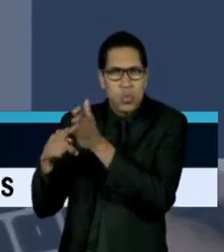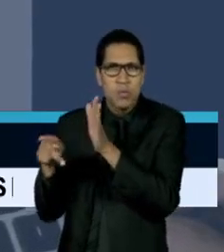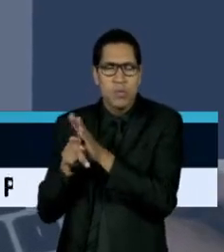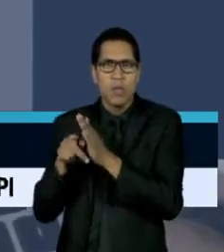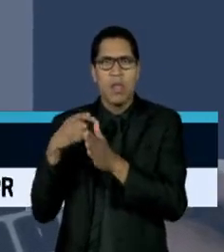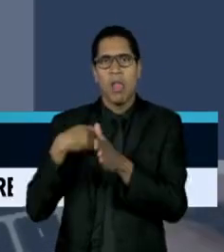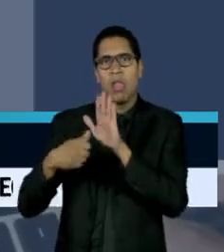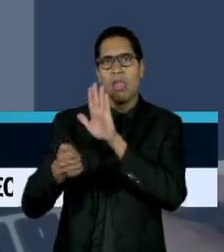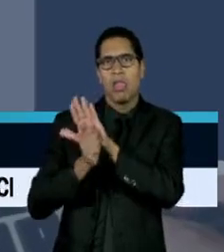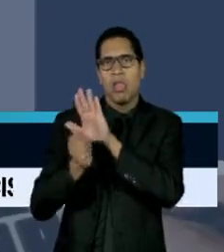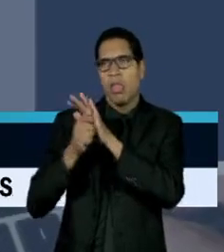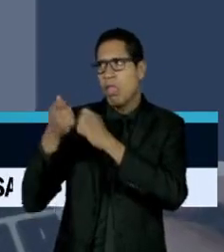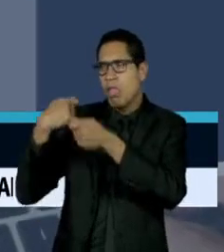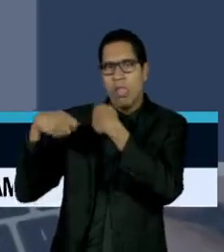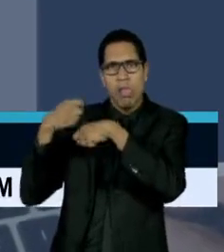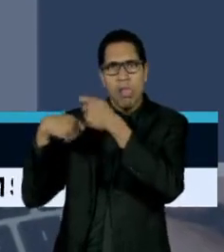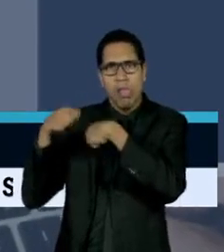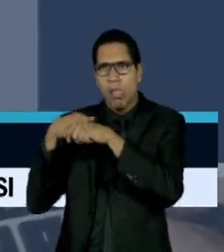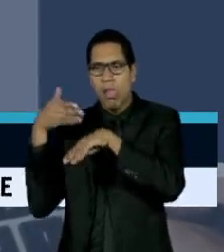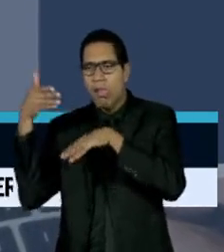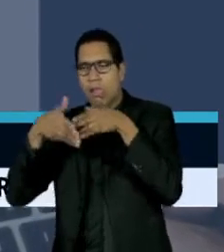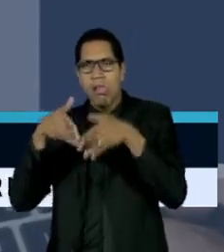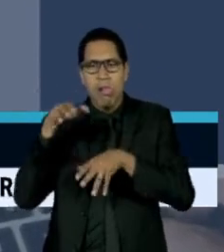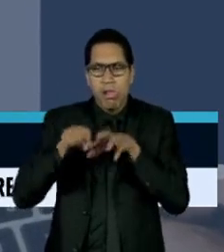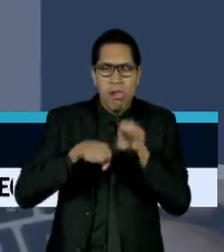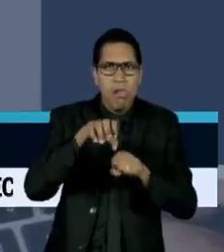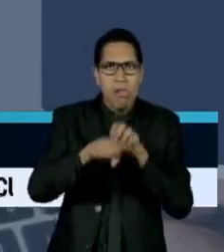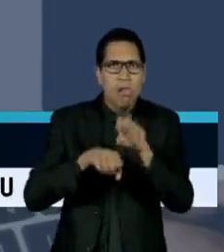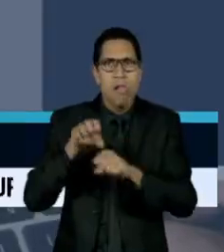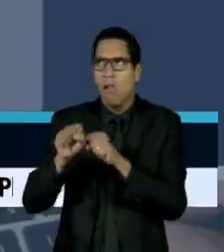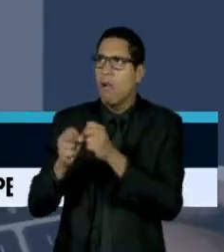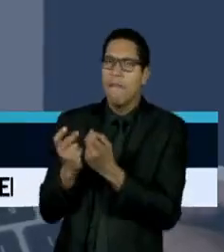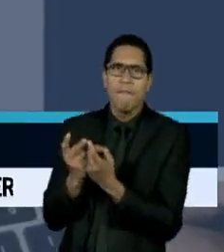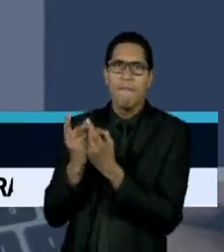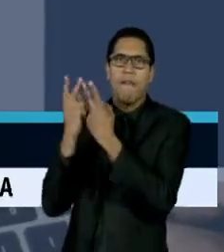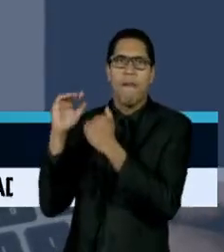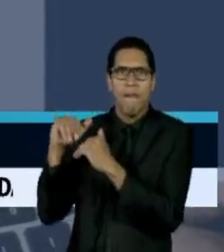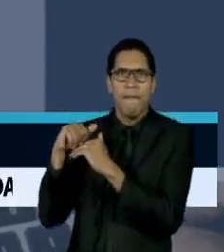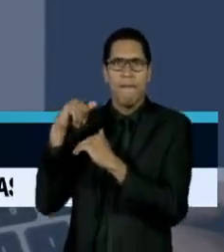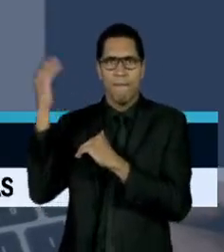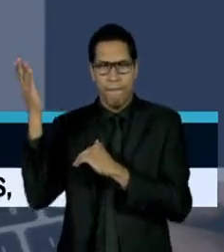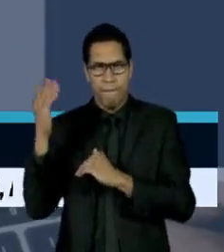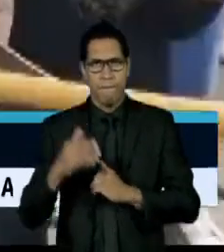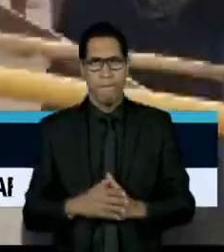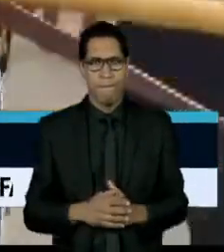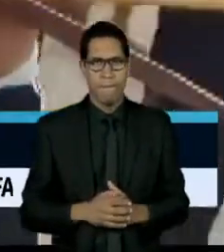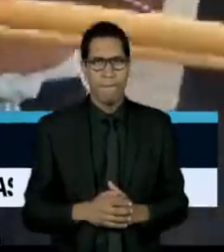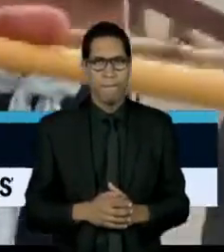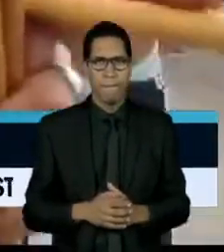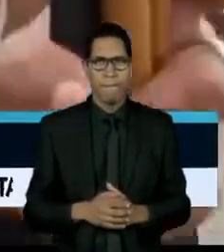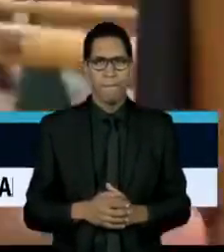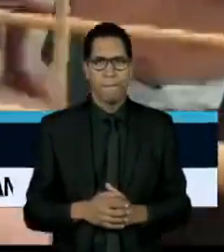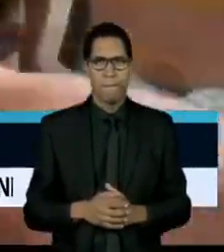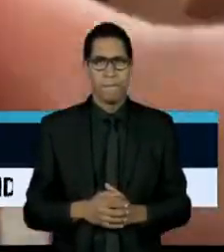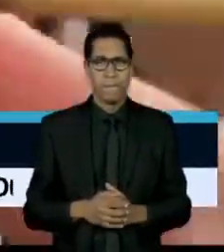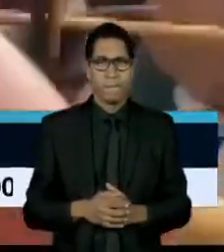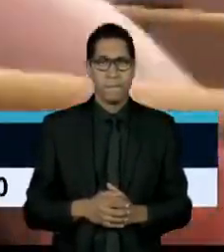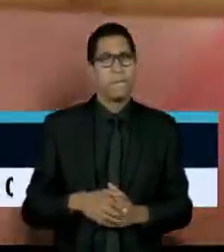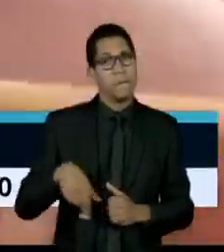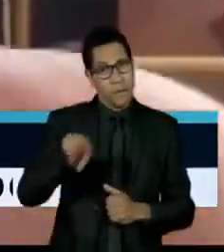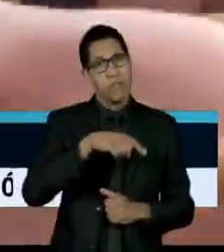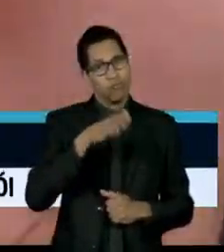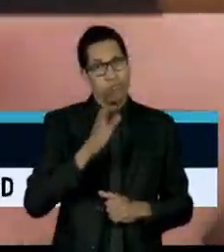nosso território para extrair nossos recursos e vendê-los em municípios vizinhos. Eles afirmam que